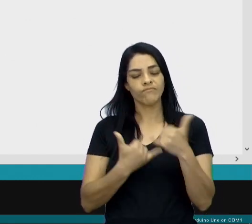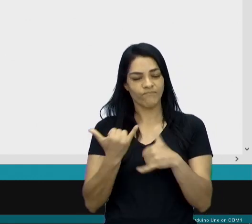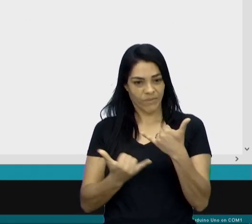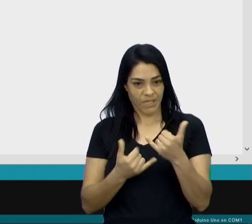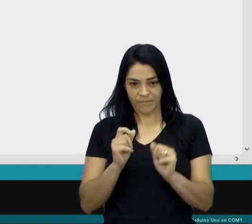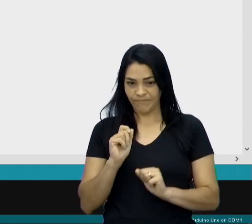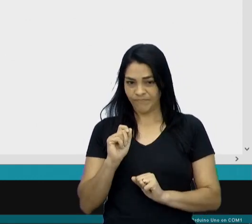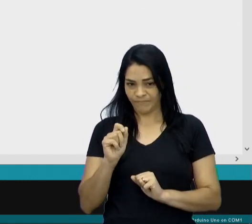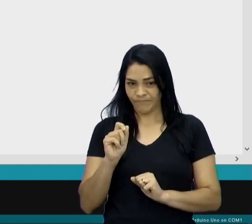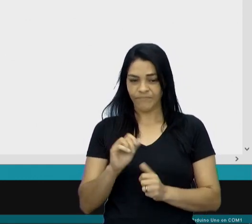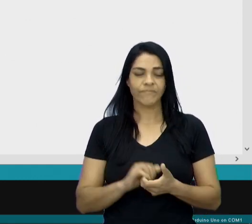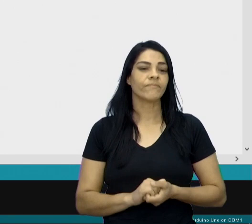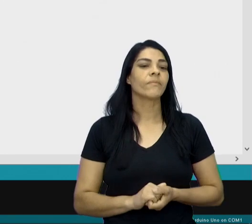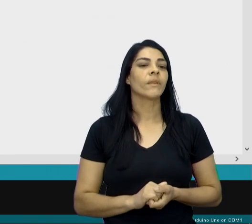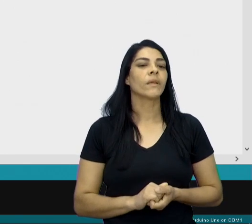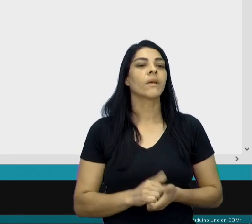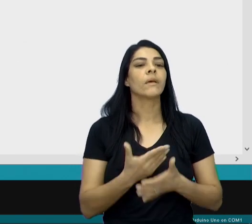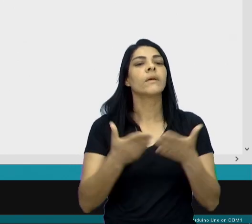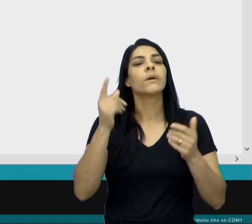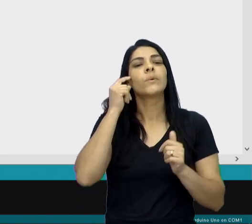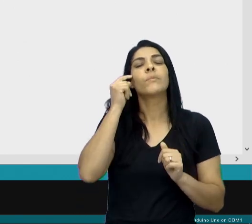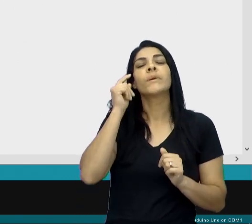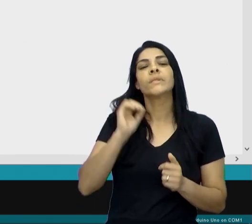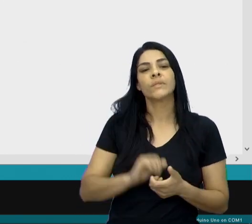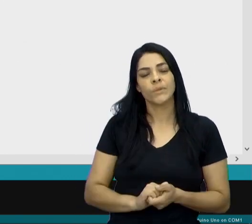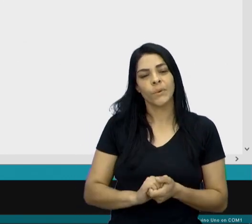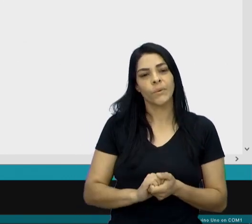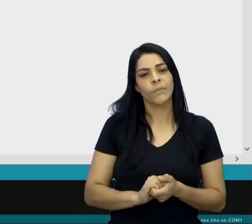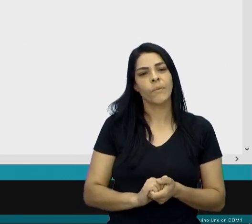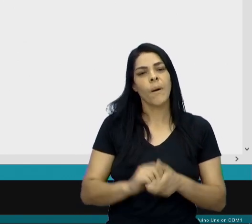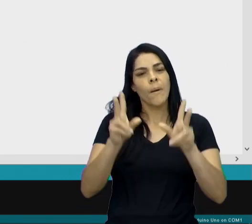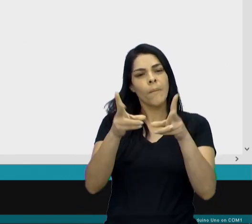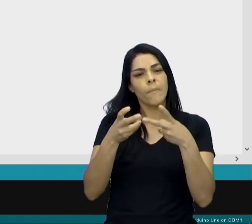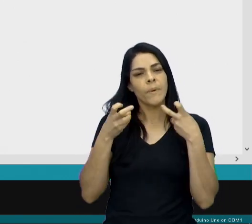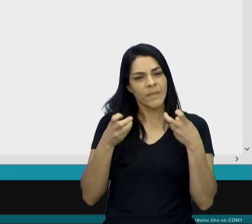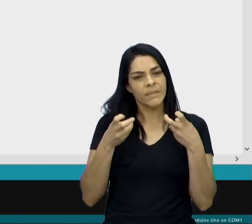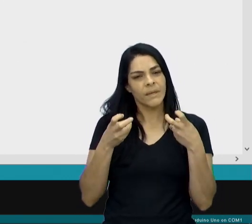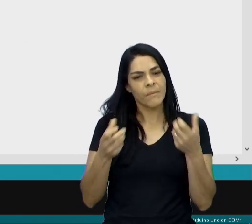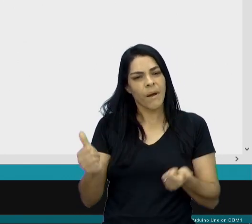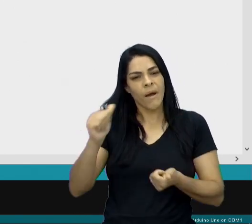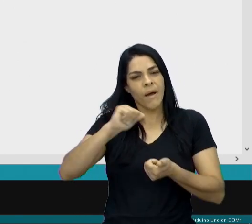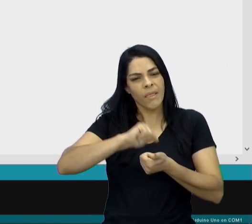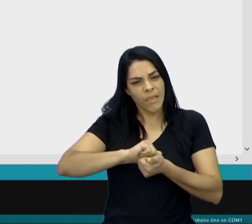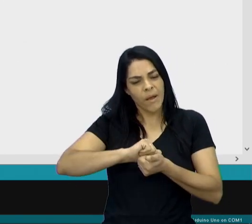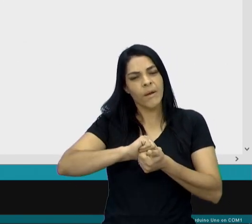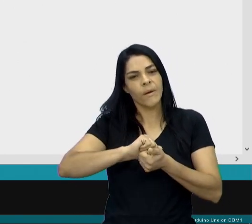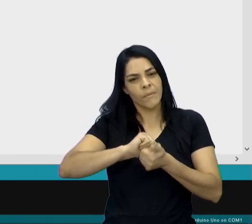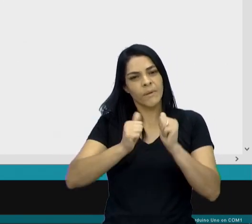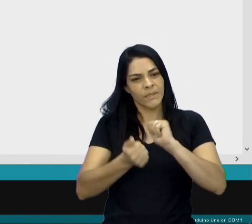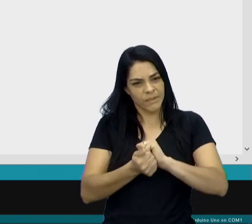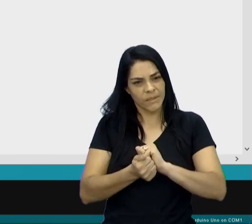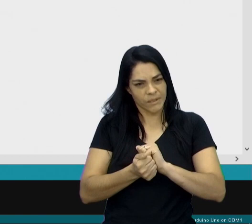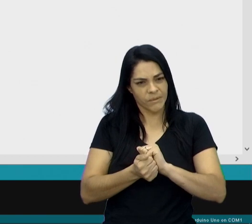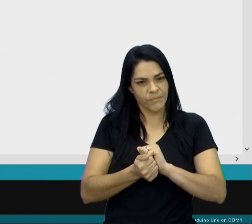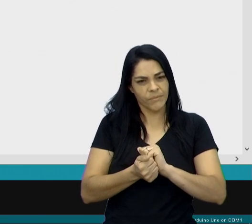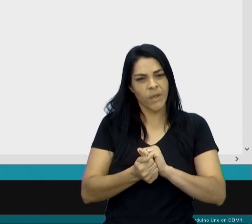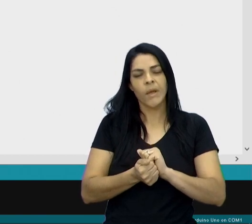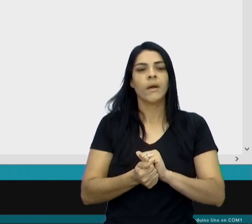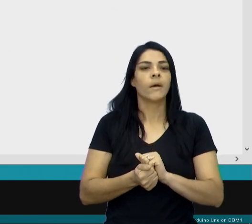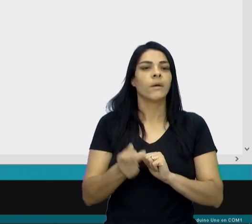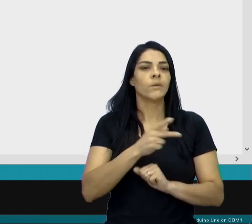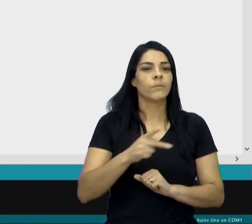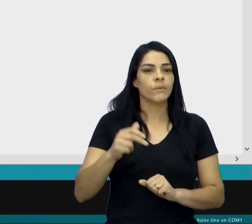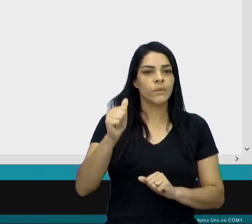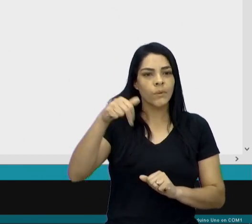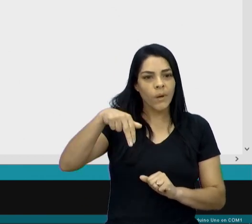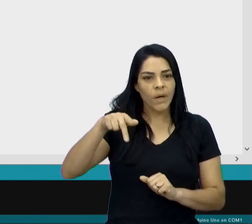ó. Como que a gente pensou? Veja que essa programação é uma adaptação do Ângelo Luiz Ferreira. Vocês vão encontrar, né,